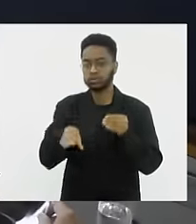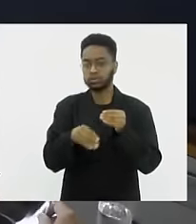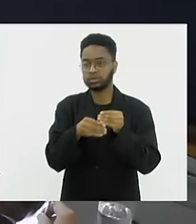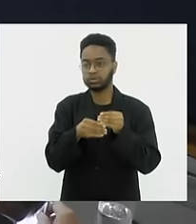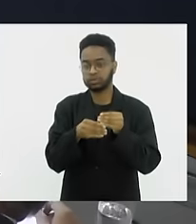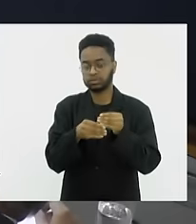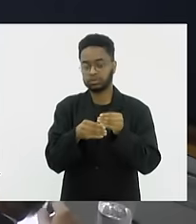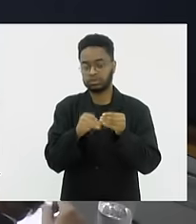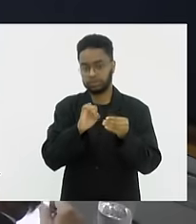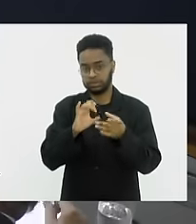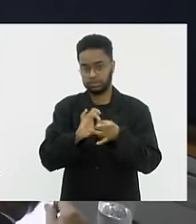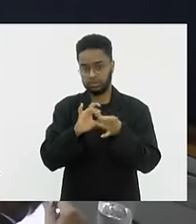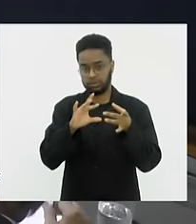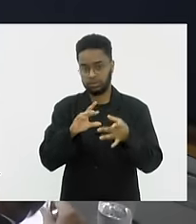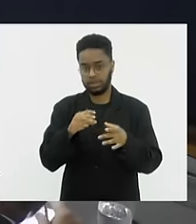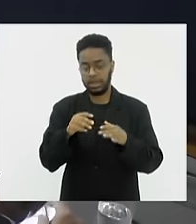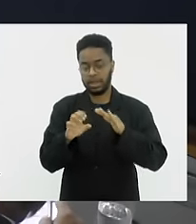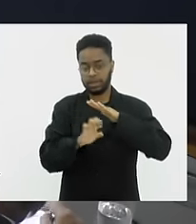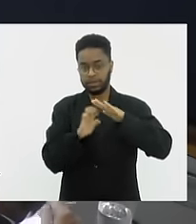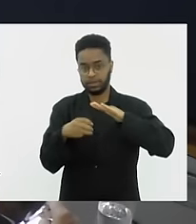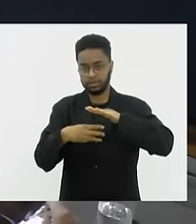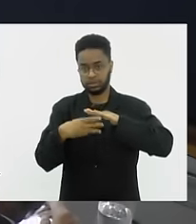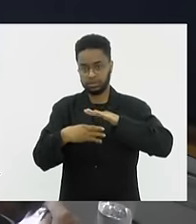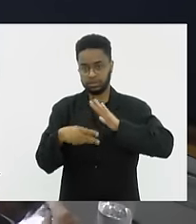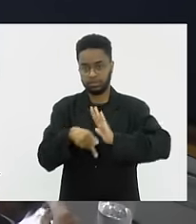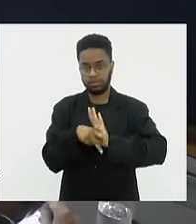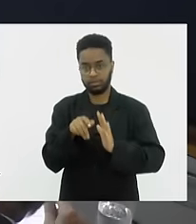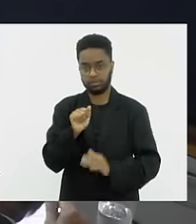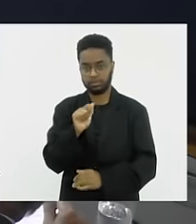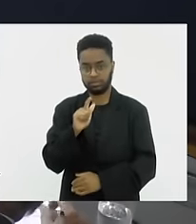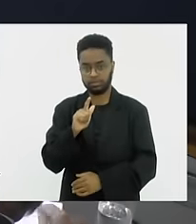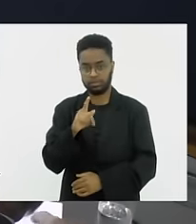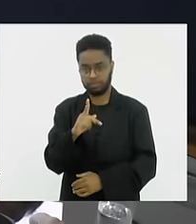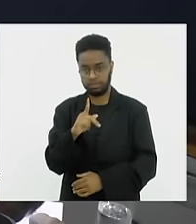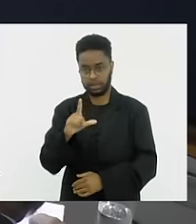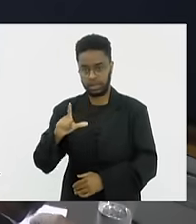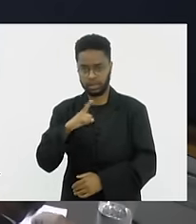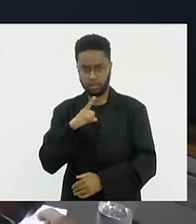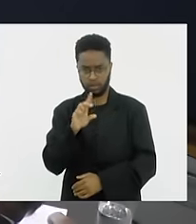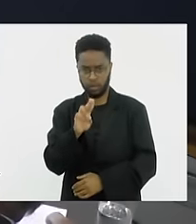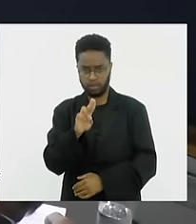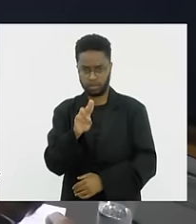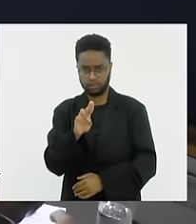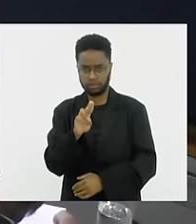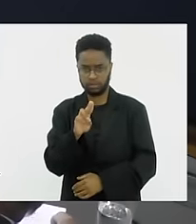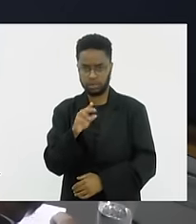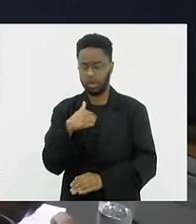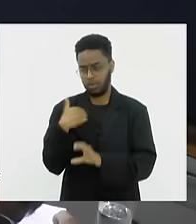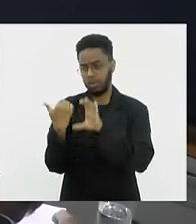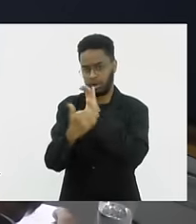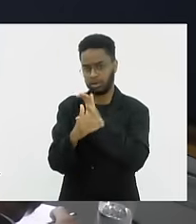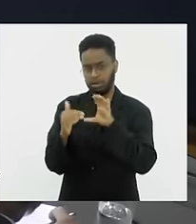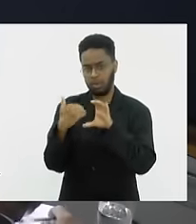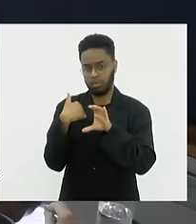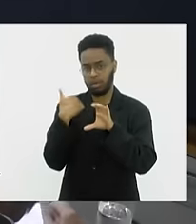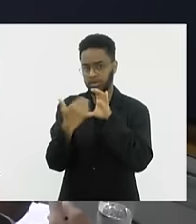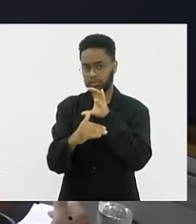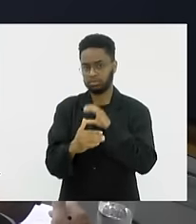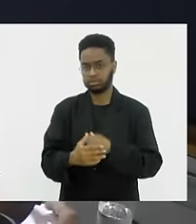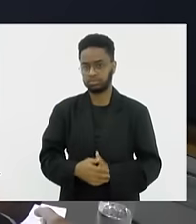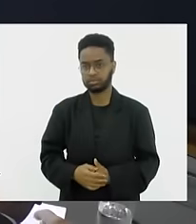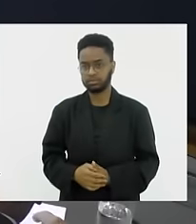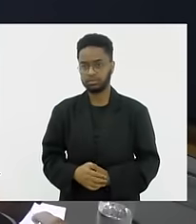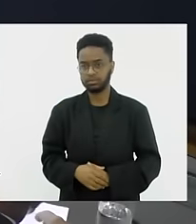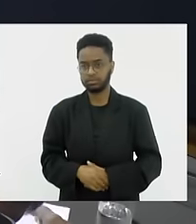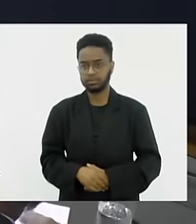Se me permite, das terceirizadas da PL. O senhor tem o nome delas aí? Eu envio para o senhor. Você envia? Então,